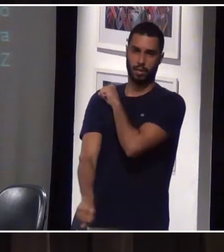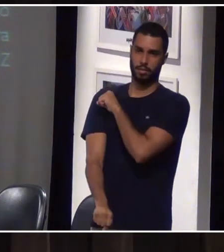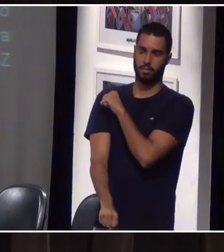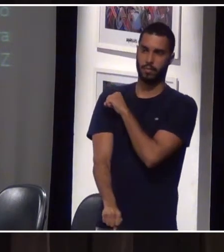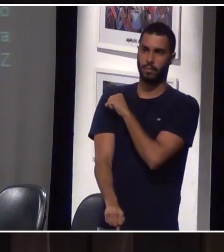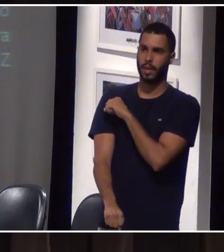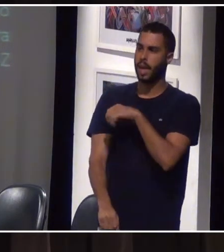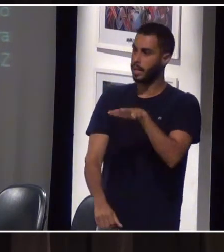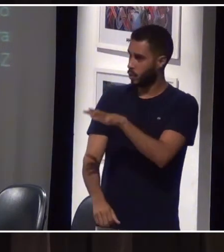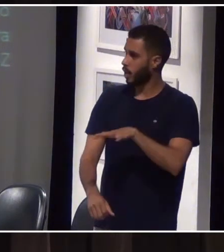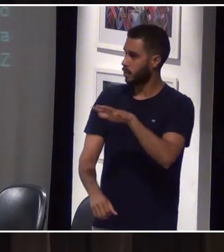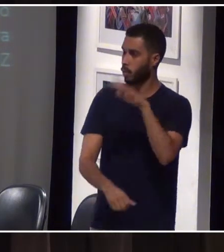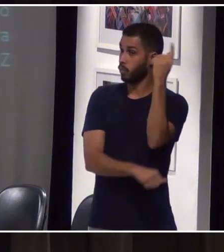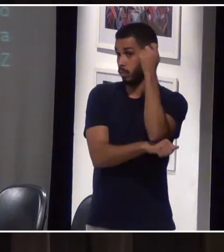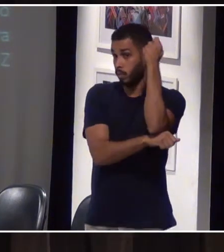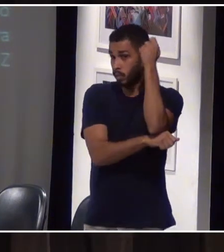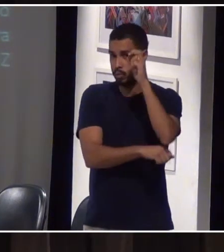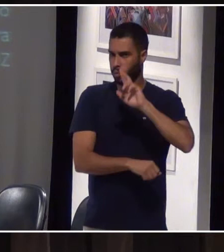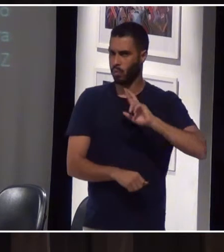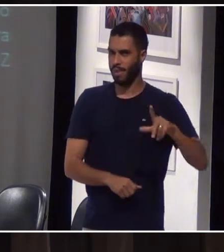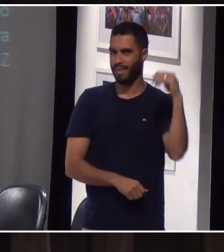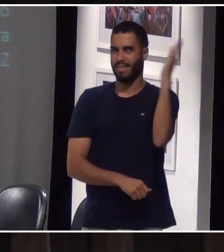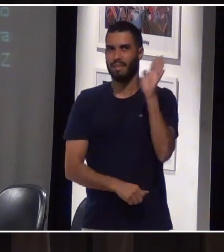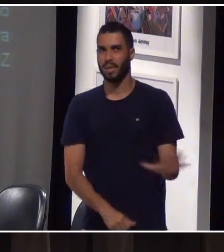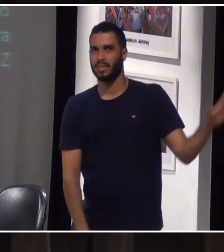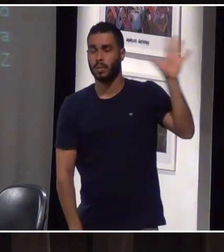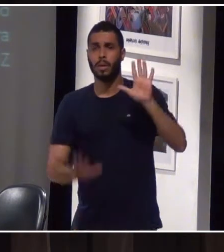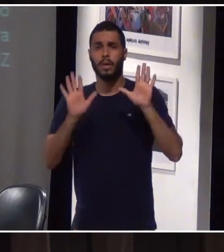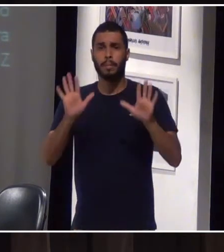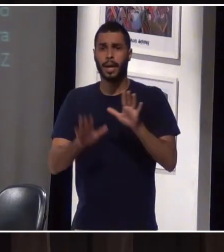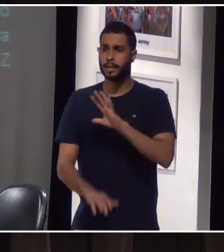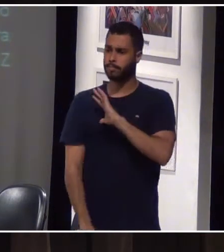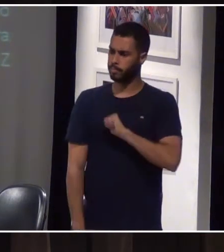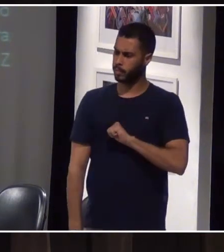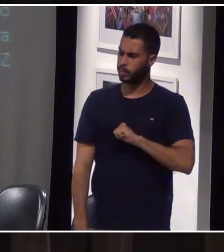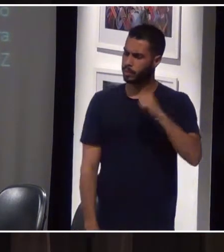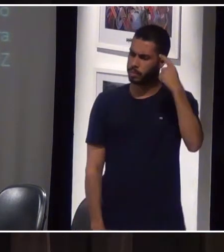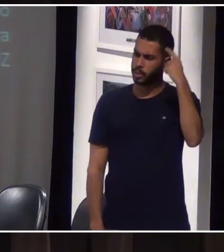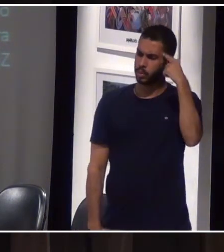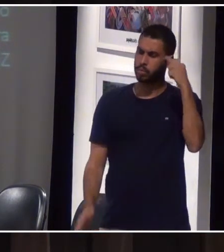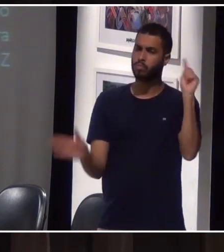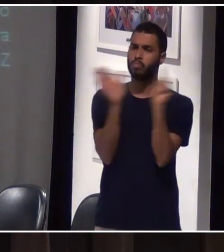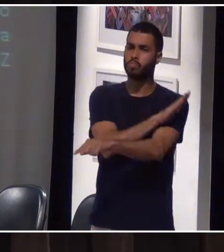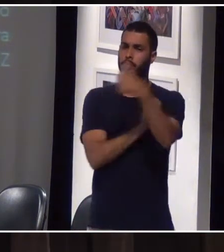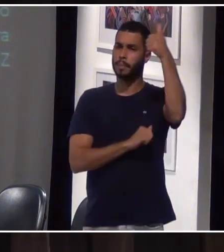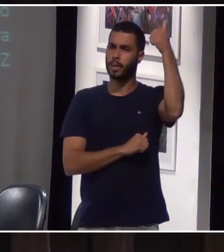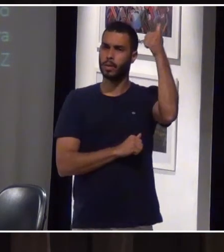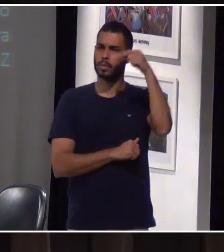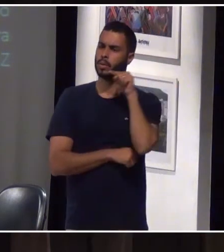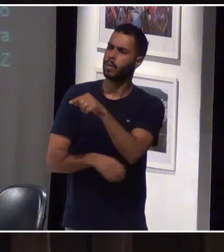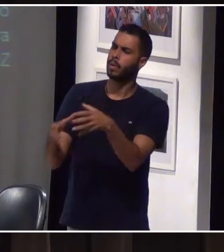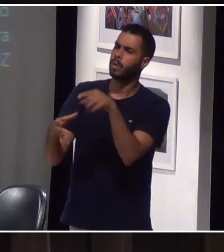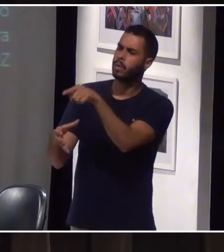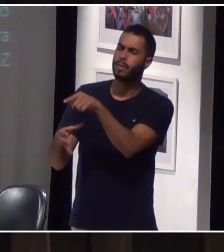a situação do Rio Grande do Sul e não do país todo. Mas aí ela fez um questionamento inicial. Por que